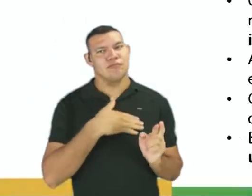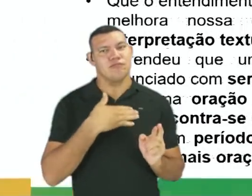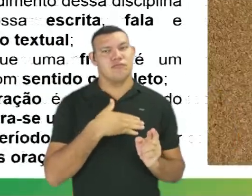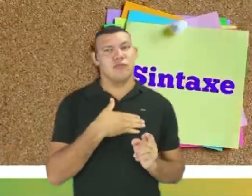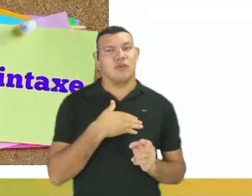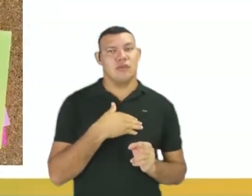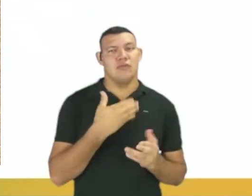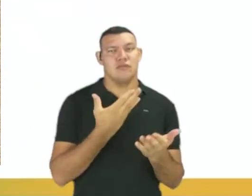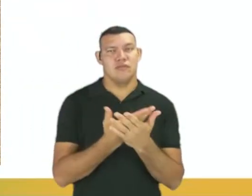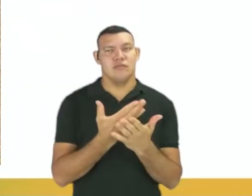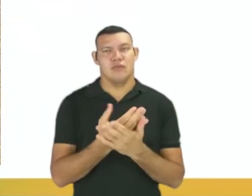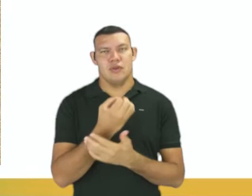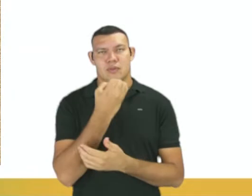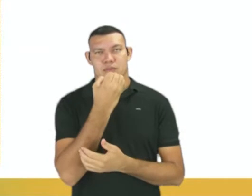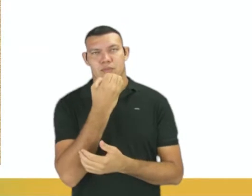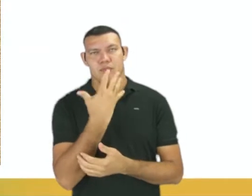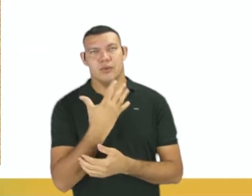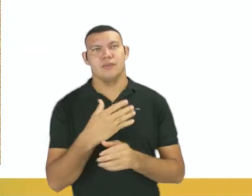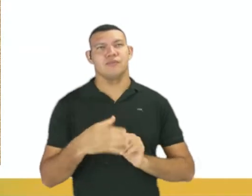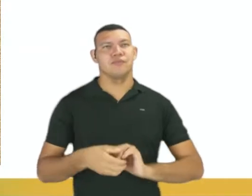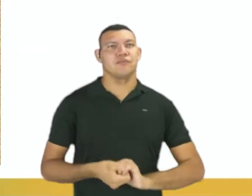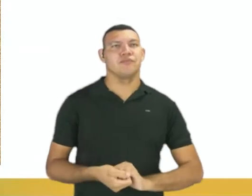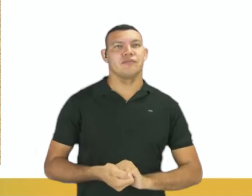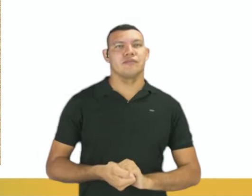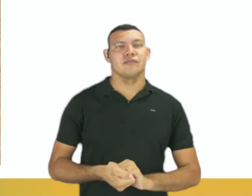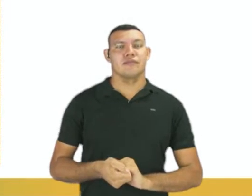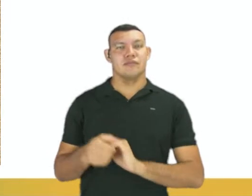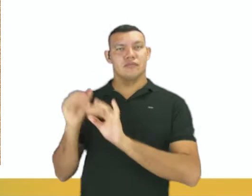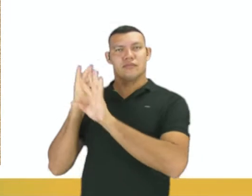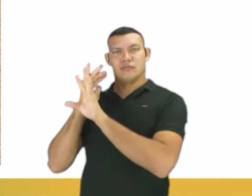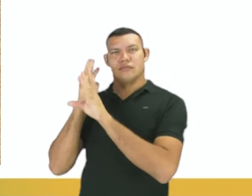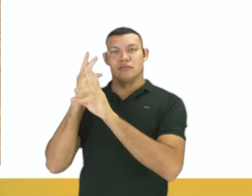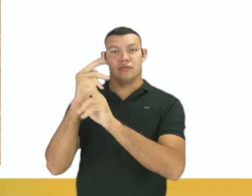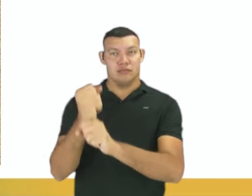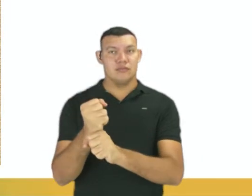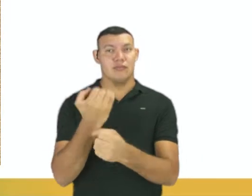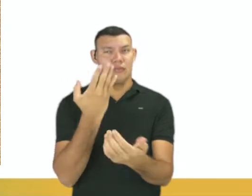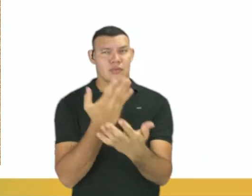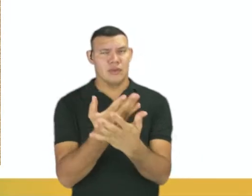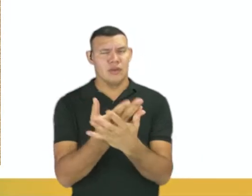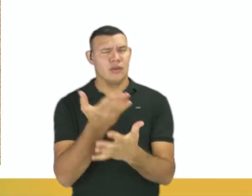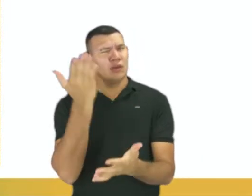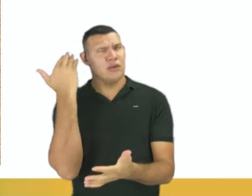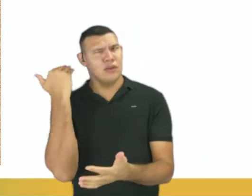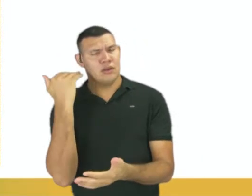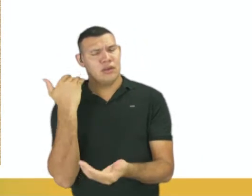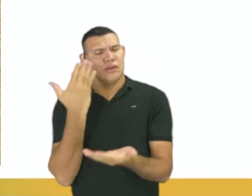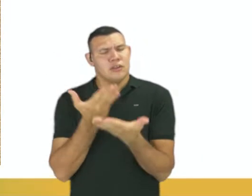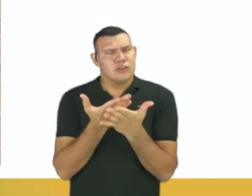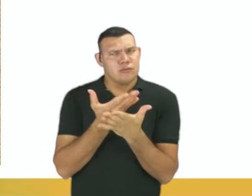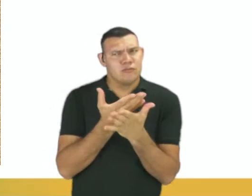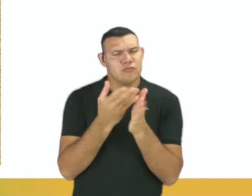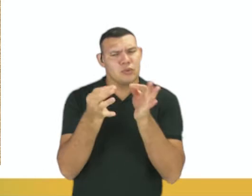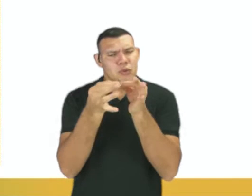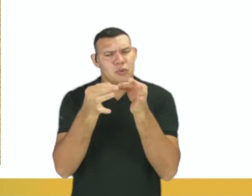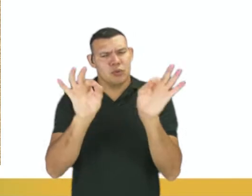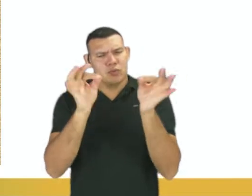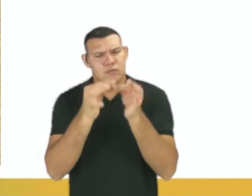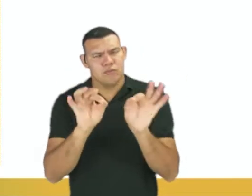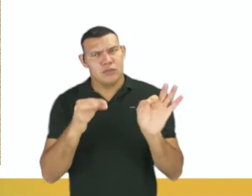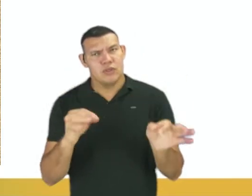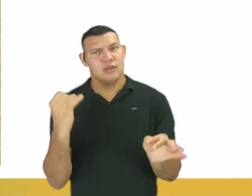lá o recapitulando na última aula estudamos a importância da sentar-se